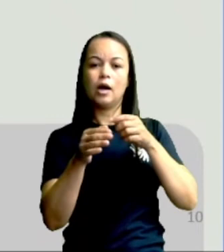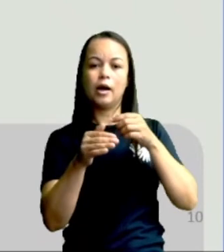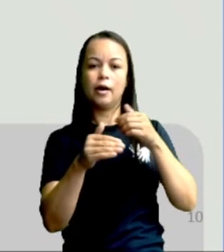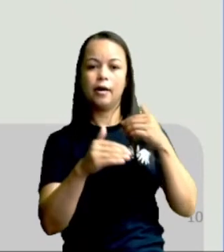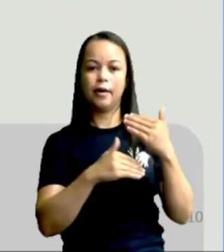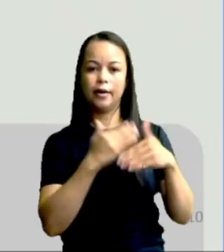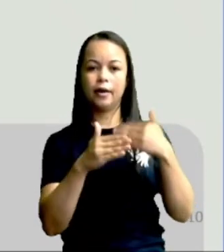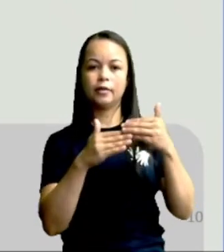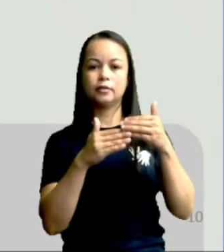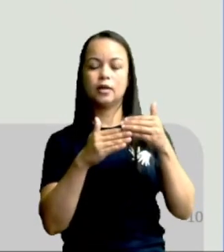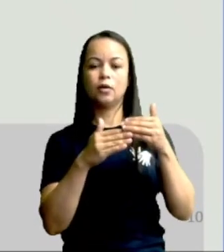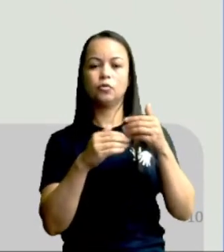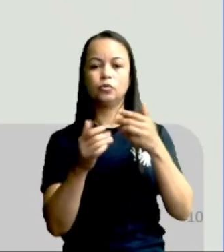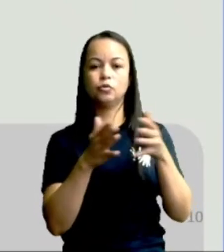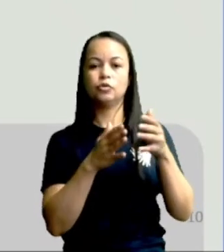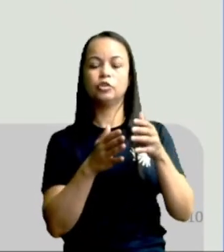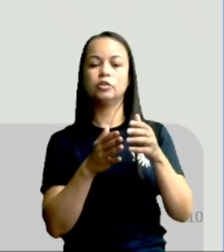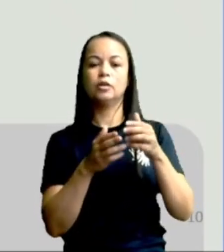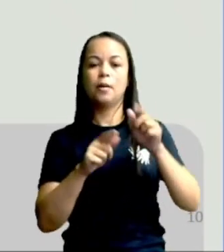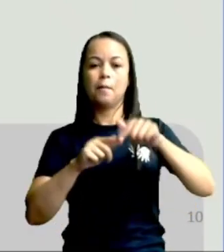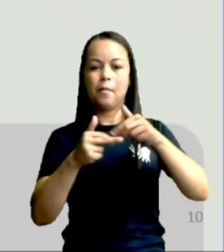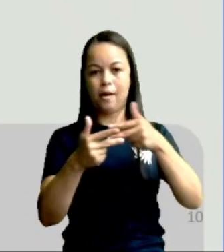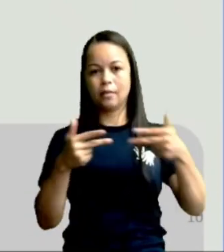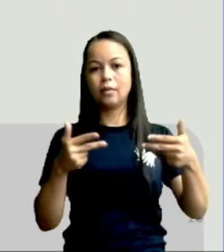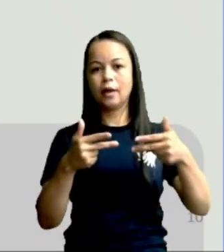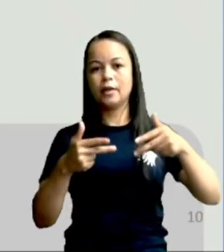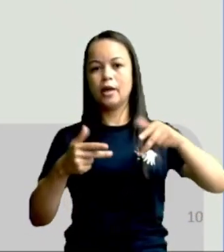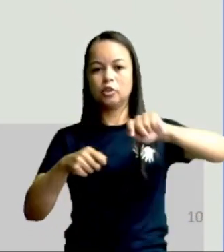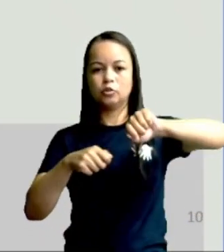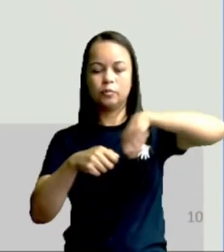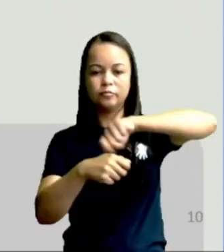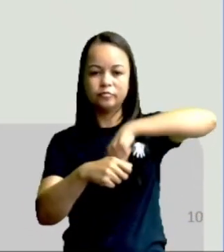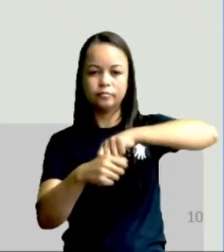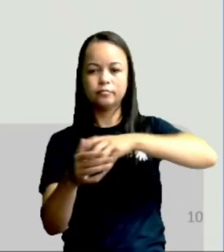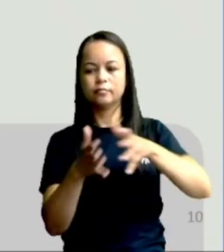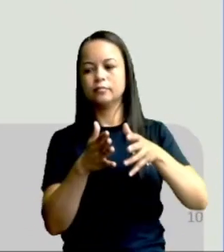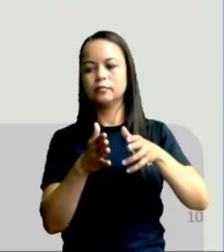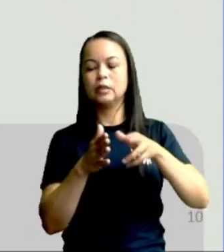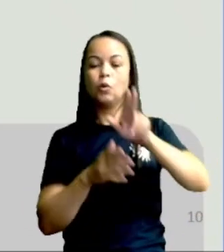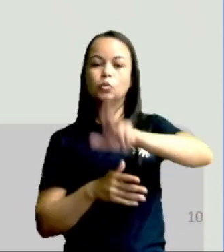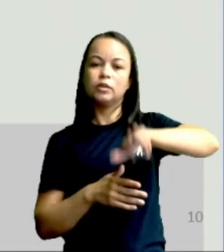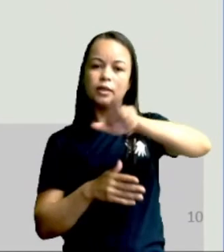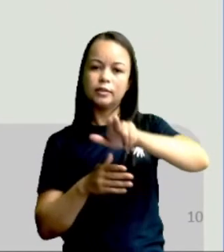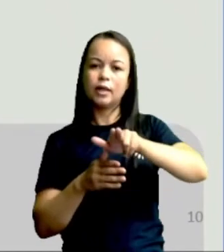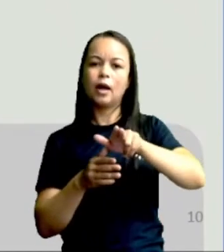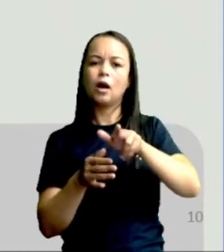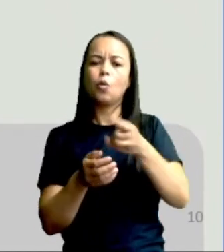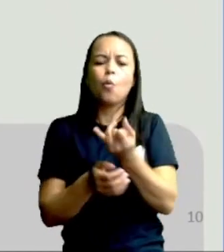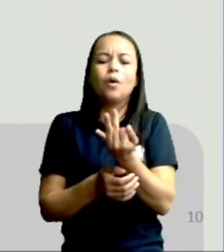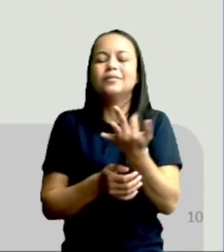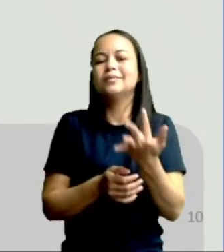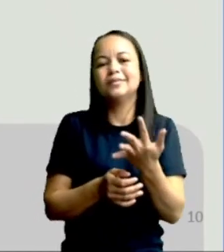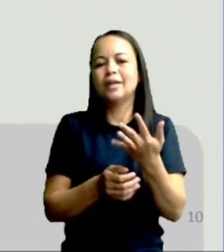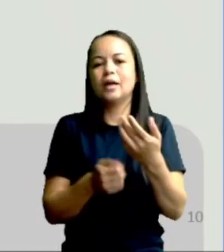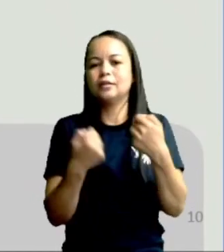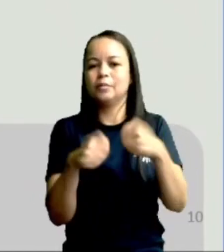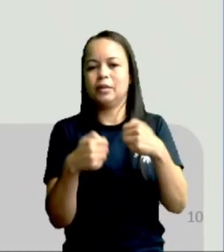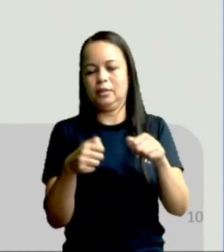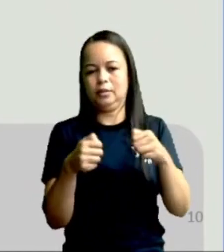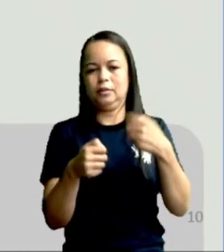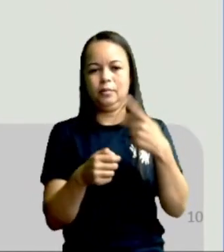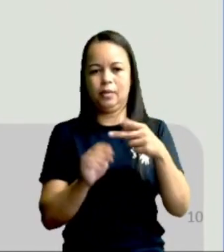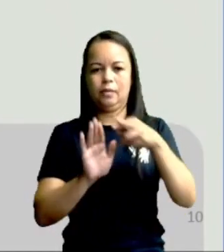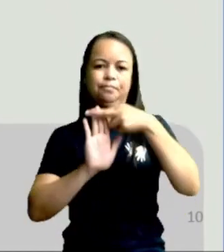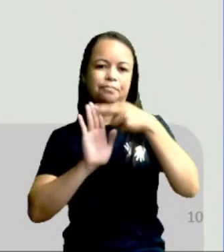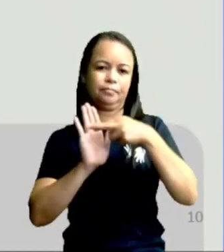relacionados os ingredientes, estipula-se as quantidades necessárias para realizar a receita, tá bom,